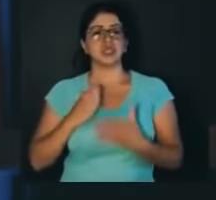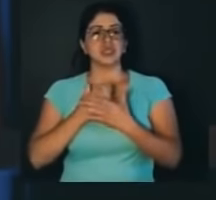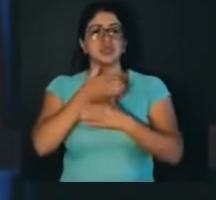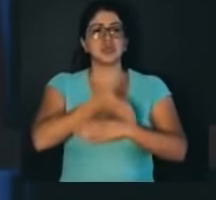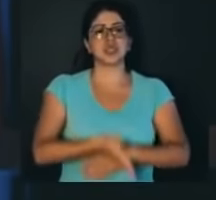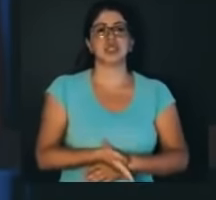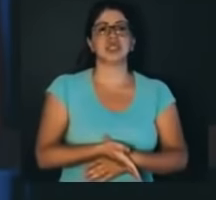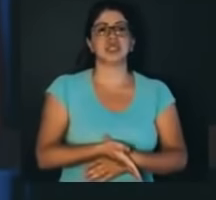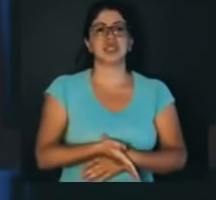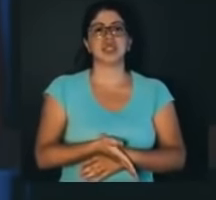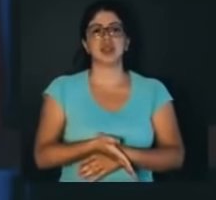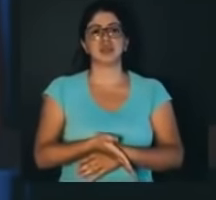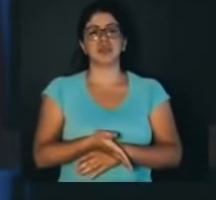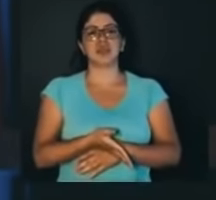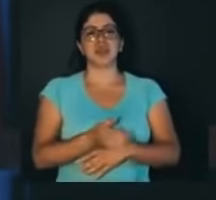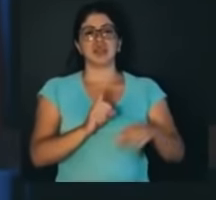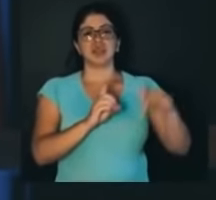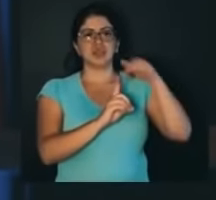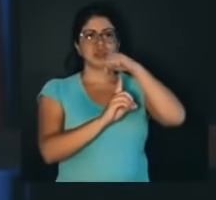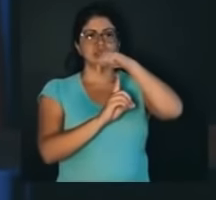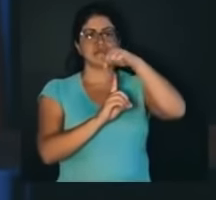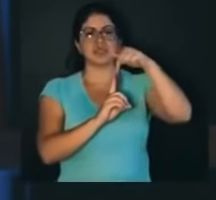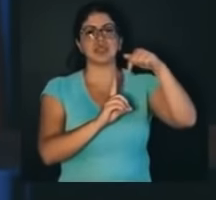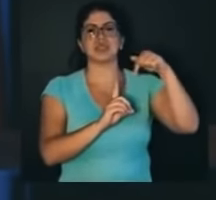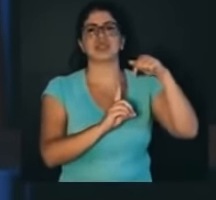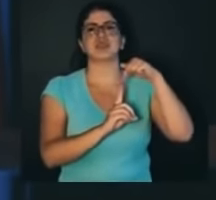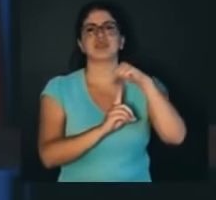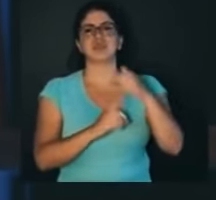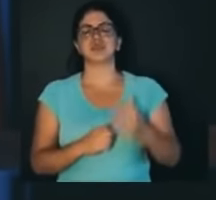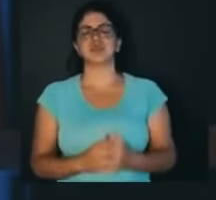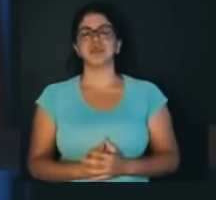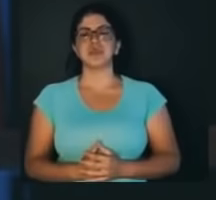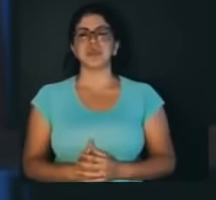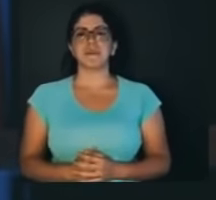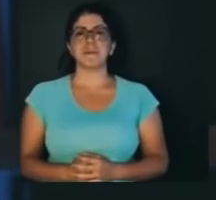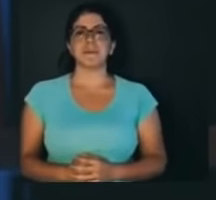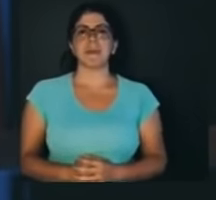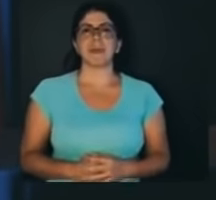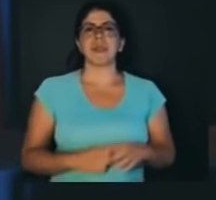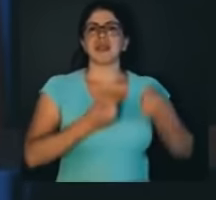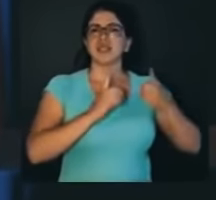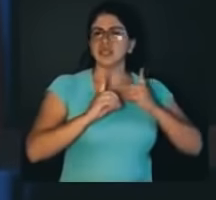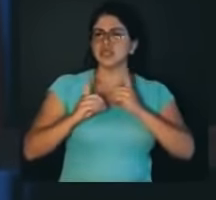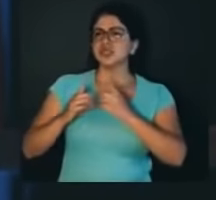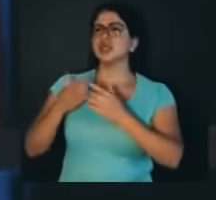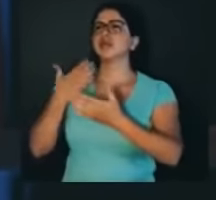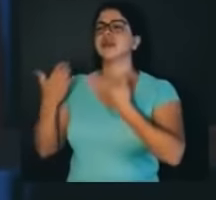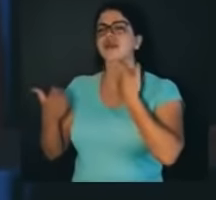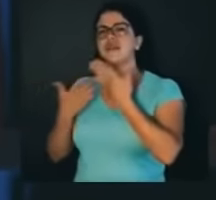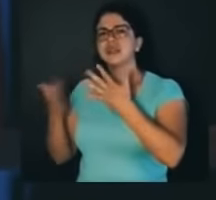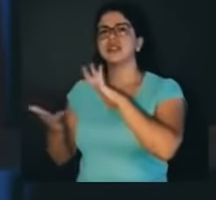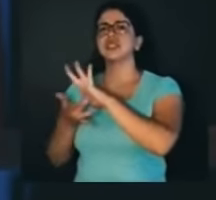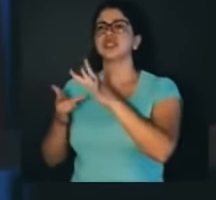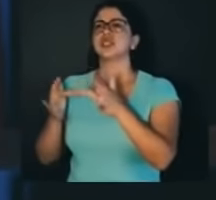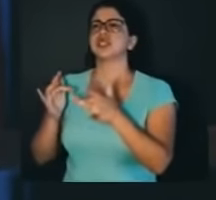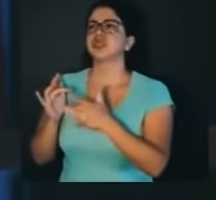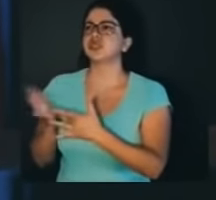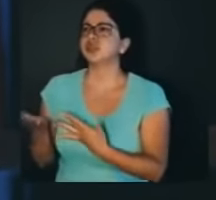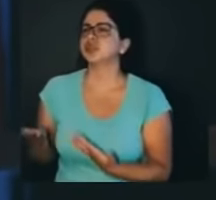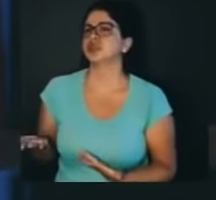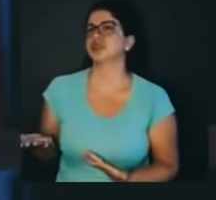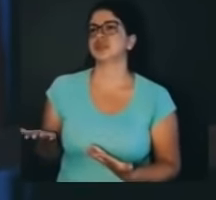também, ouvindo os fariseus questionarem o Senhor. E o Senhor vai dizer assim: gente, vocês não